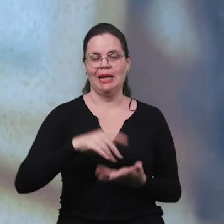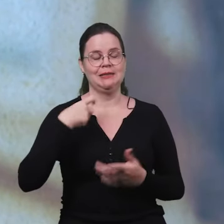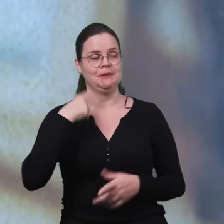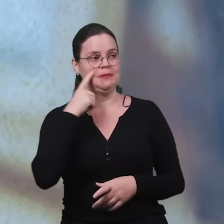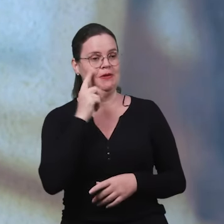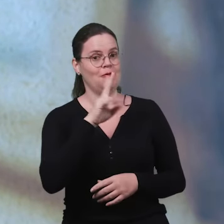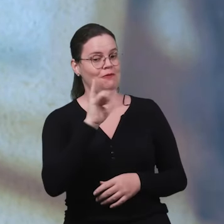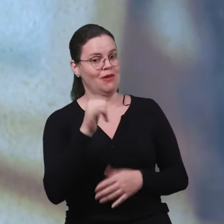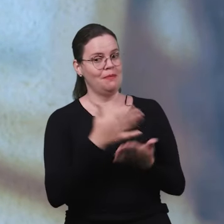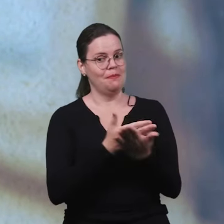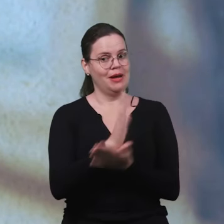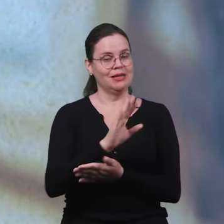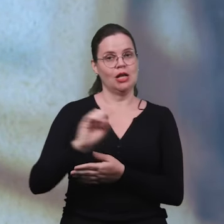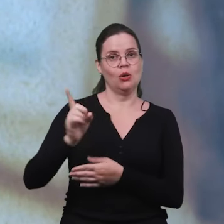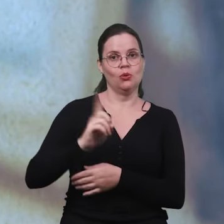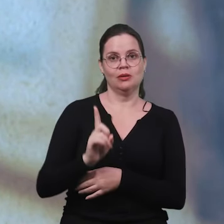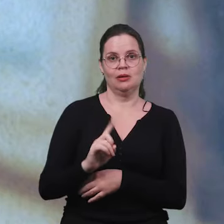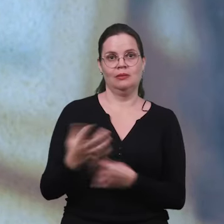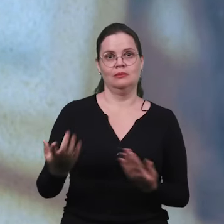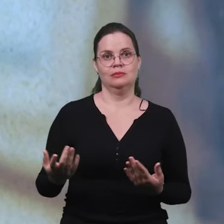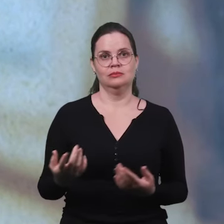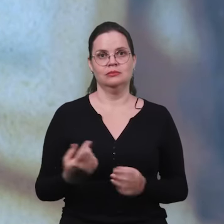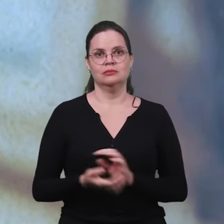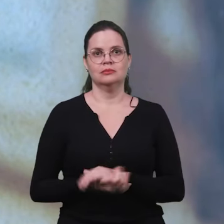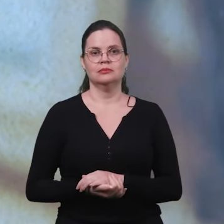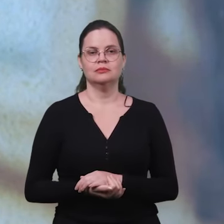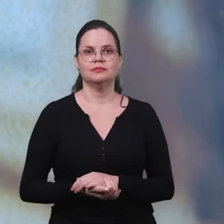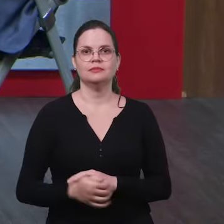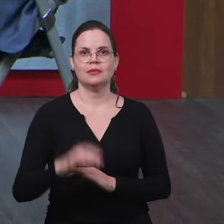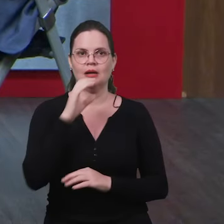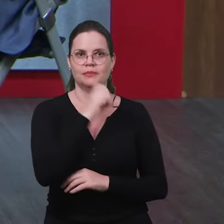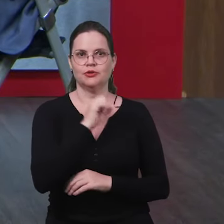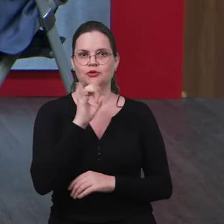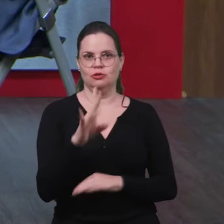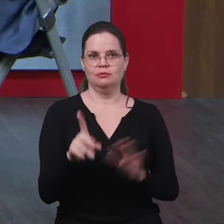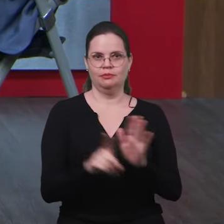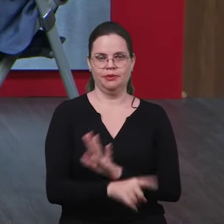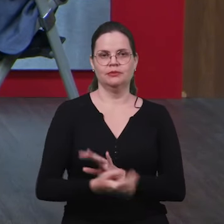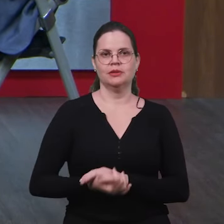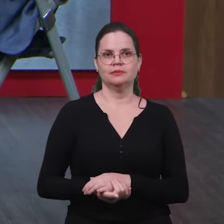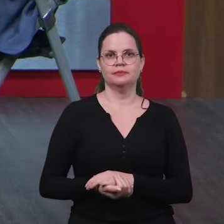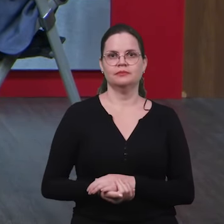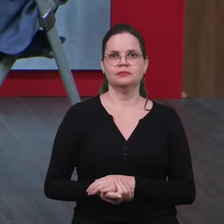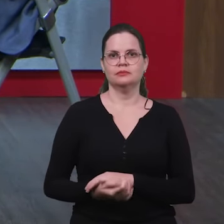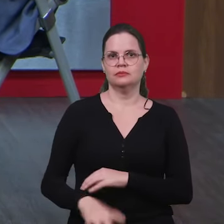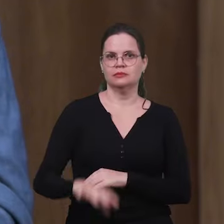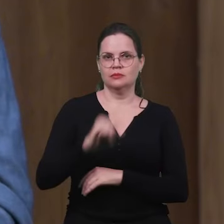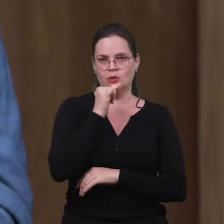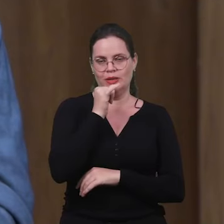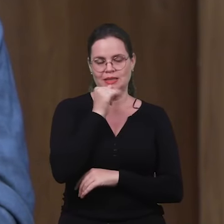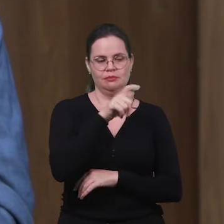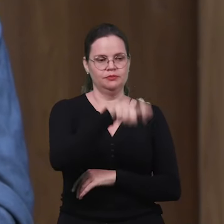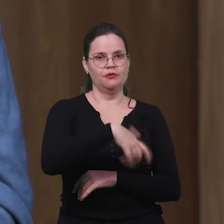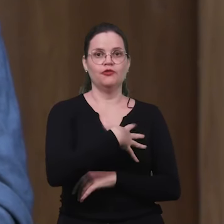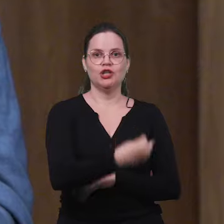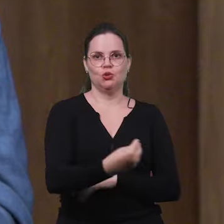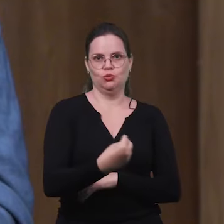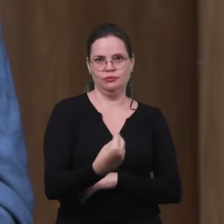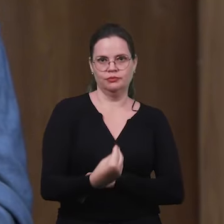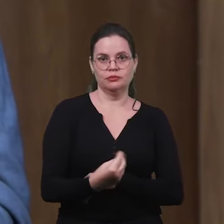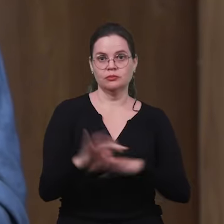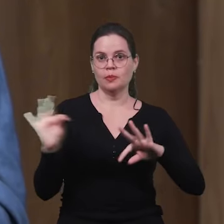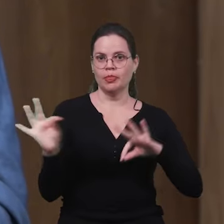será que vai ser aprovada? Porque, é claro... Uma coisa que eu queria perguntar, doutora Saula, por exemplo, no caso dos herdeiros, dos filhos, né?